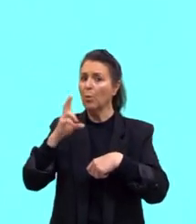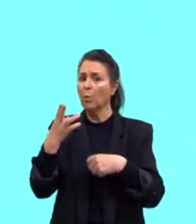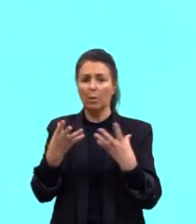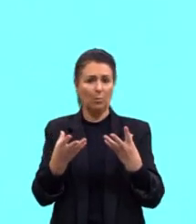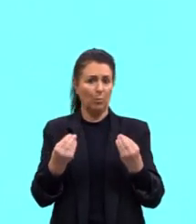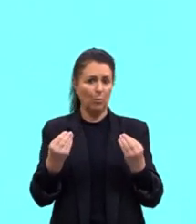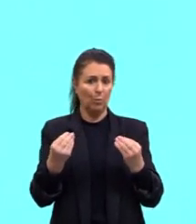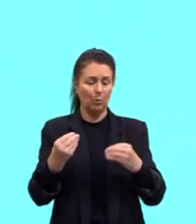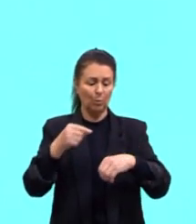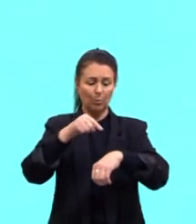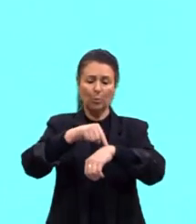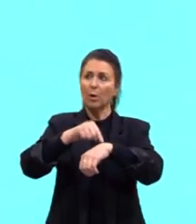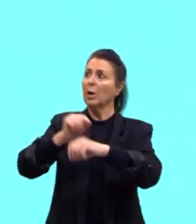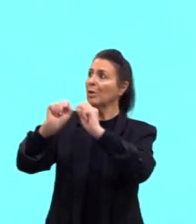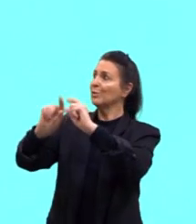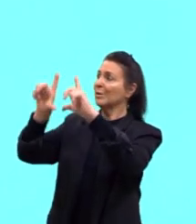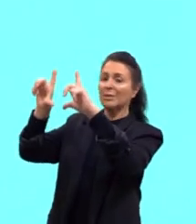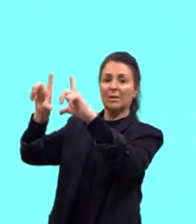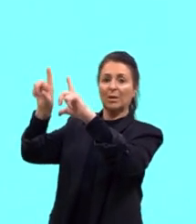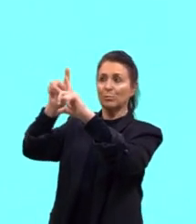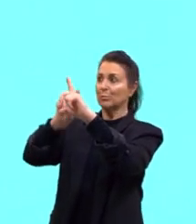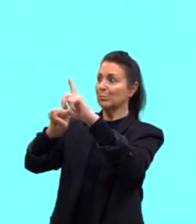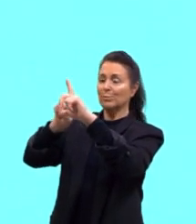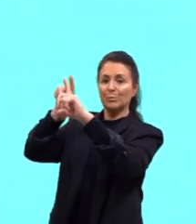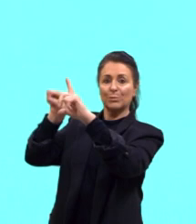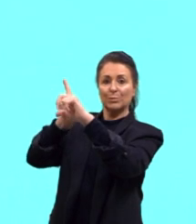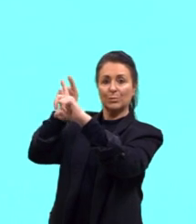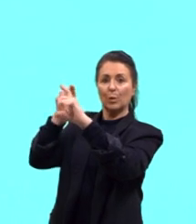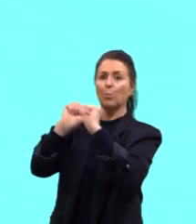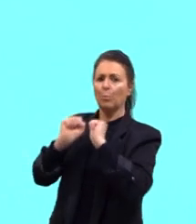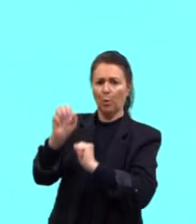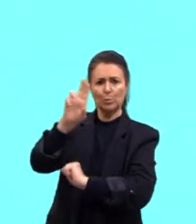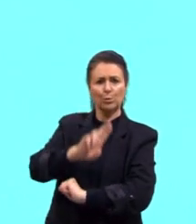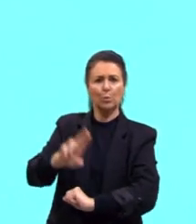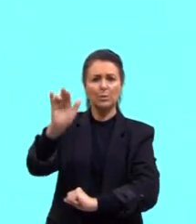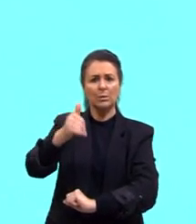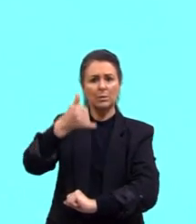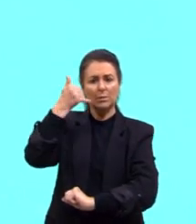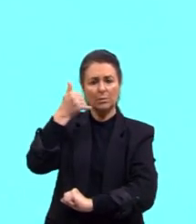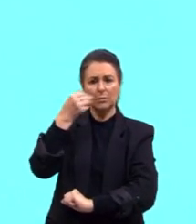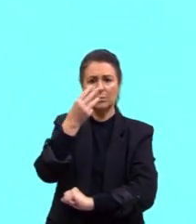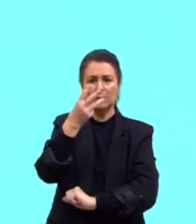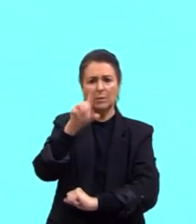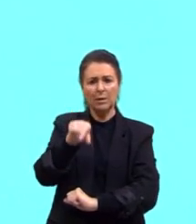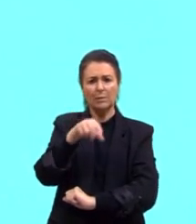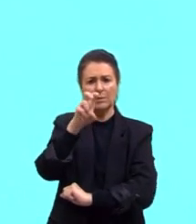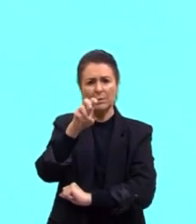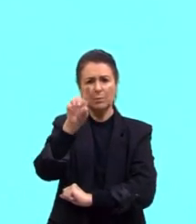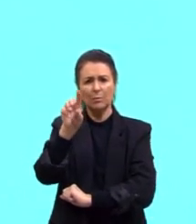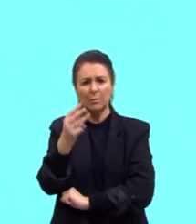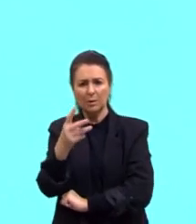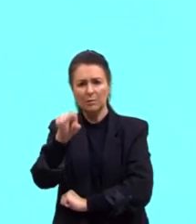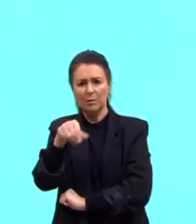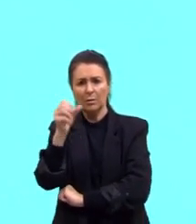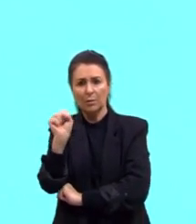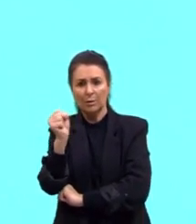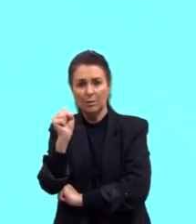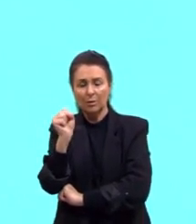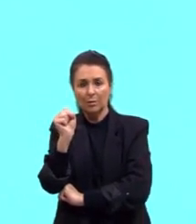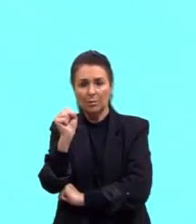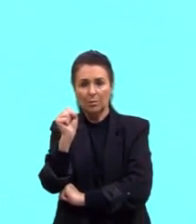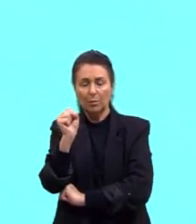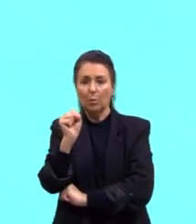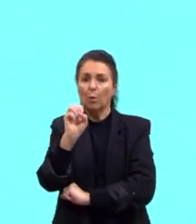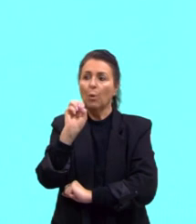demais para o relógio de parede e de repente eu posso utilizar no celular que precisa de 3,5 a 3,8 ou então também